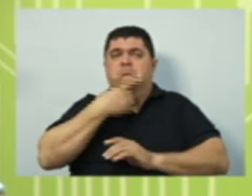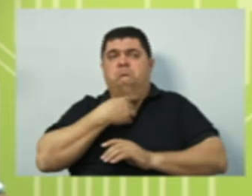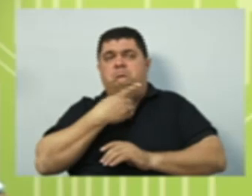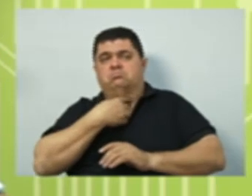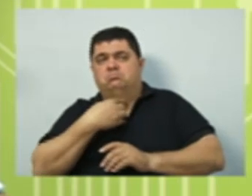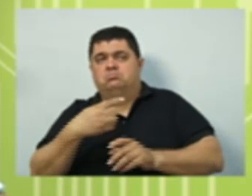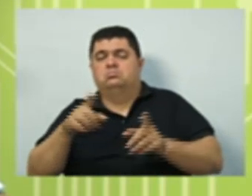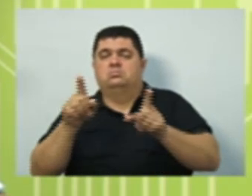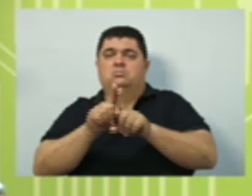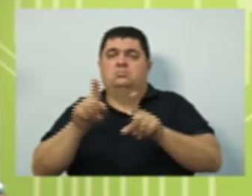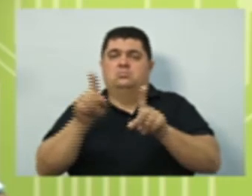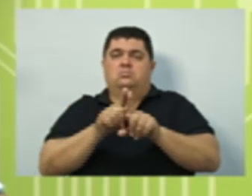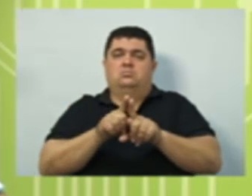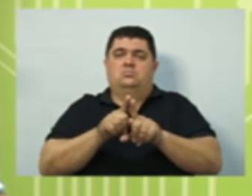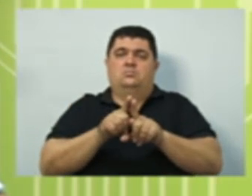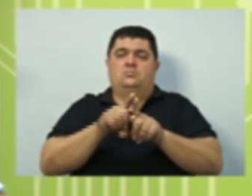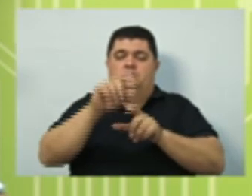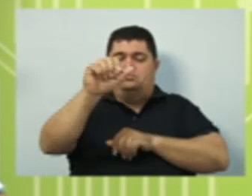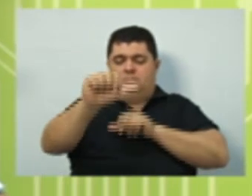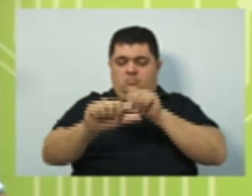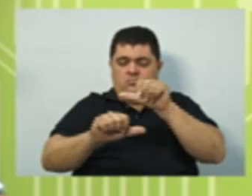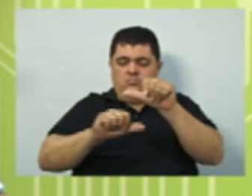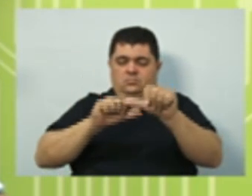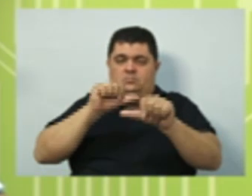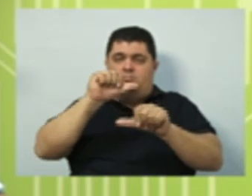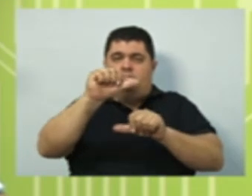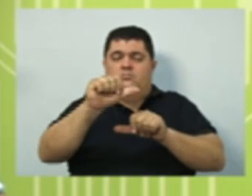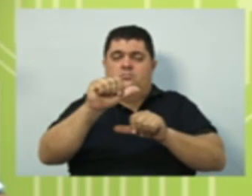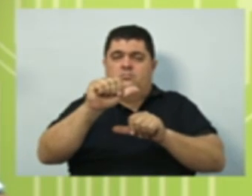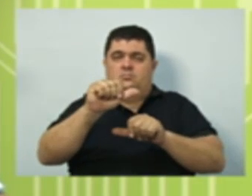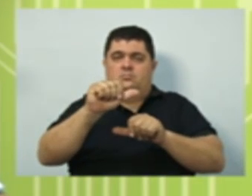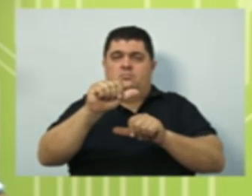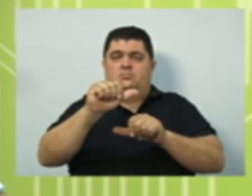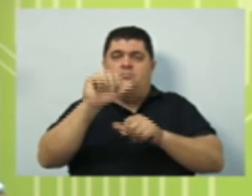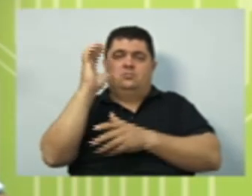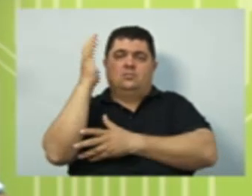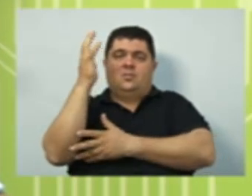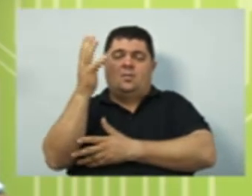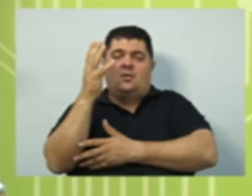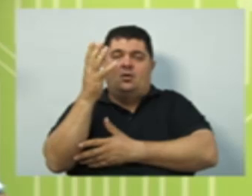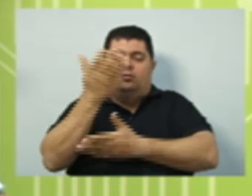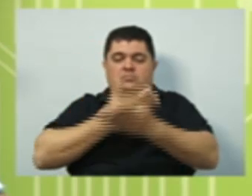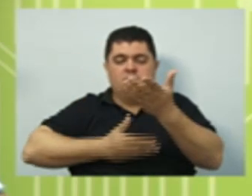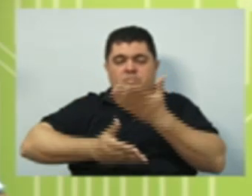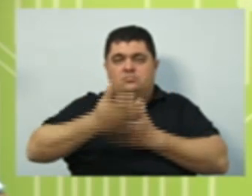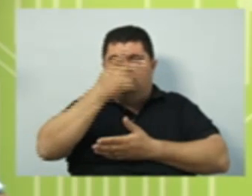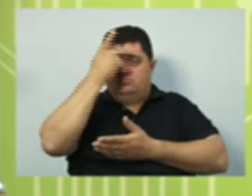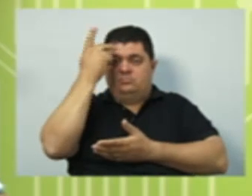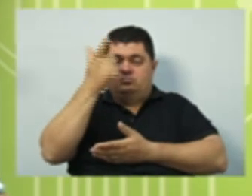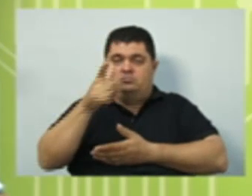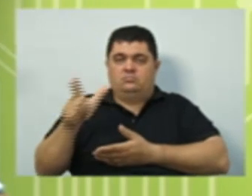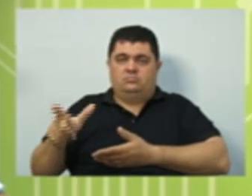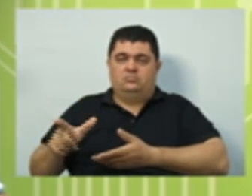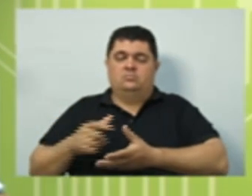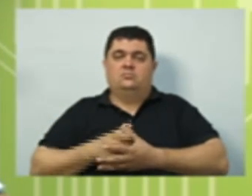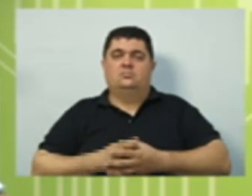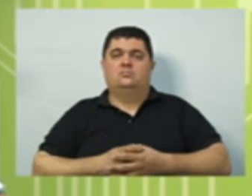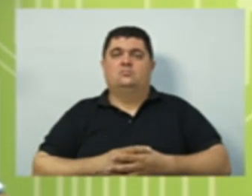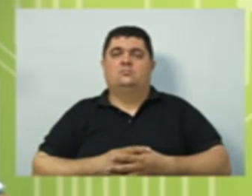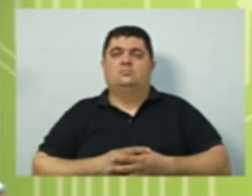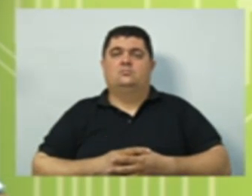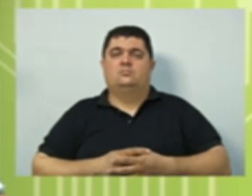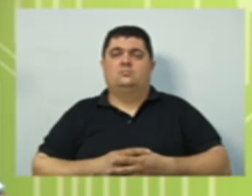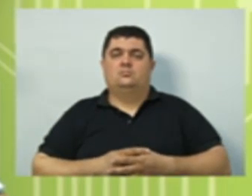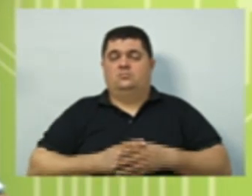ao mesmo tempo, transformar a natureza se relacionando com os outros.